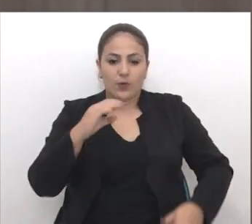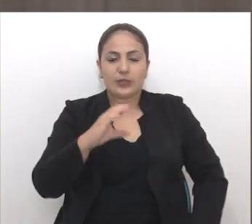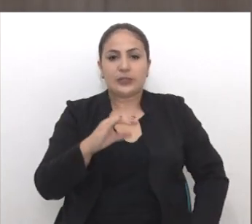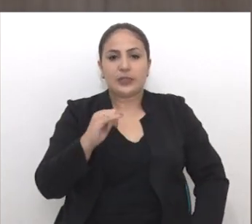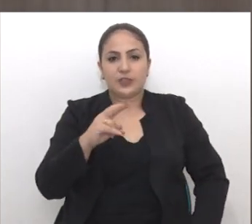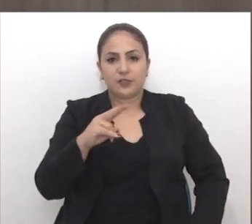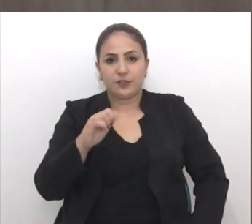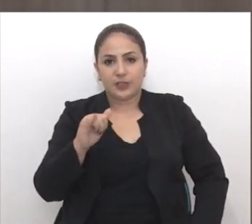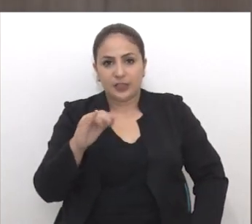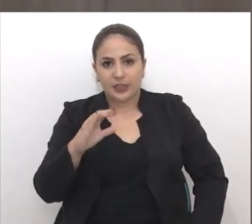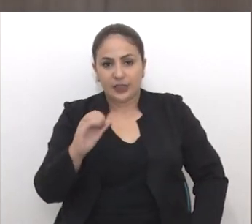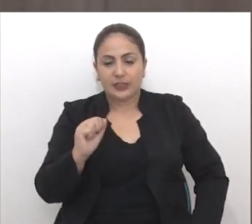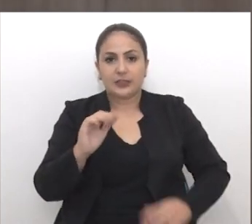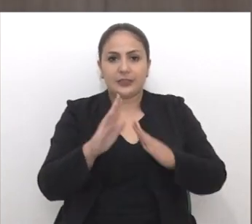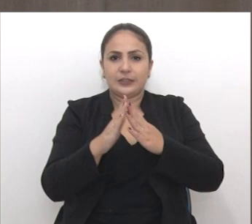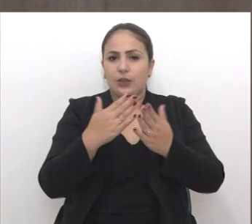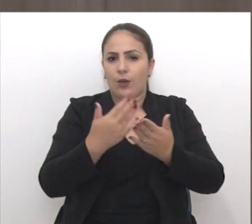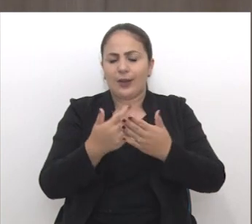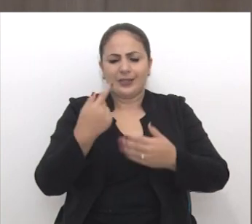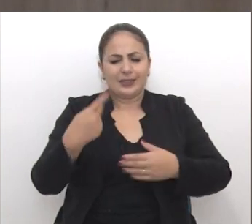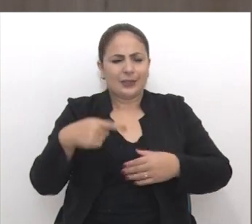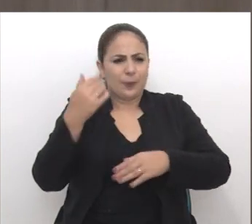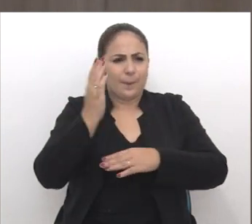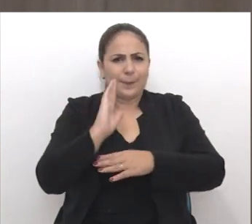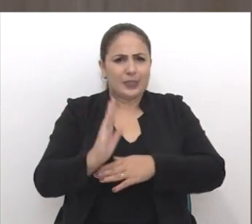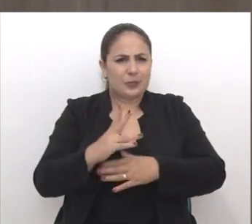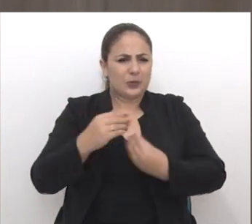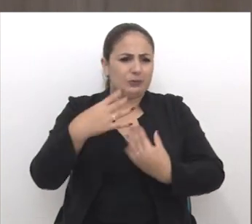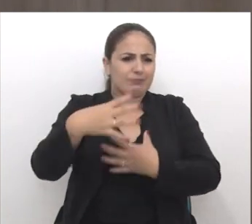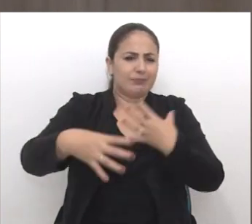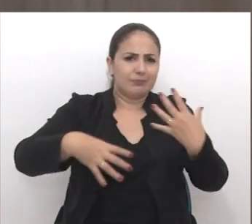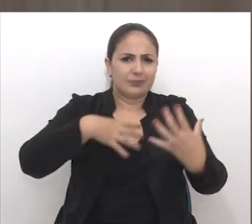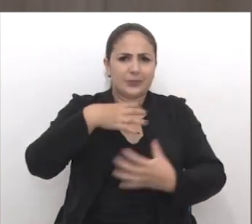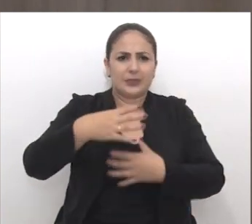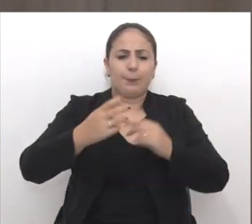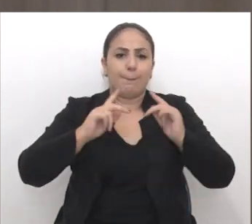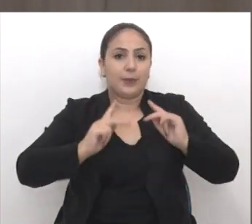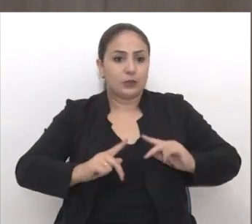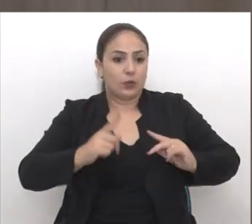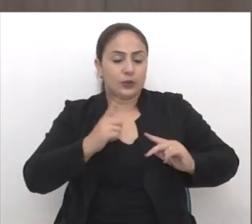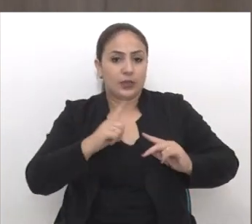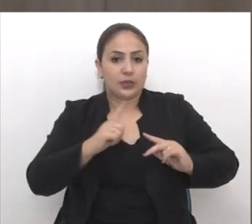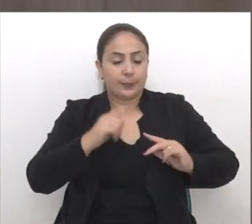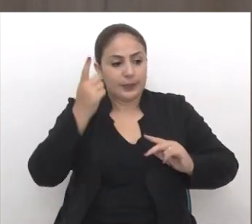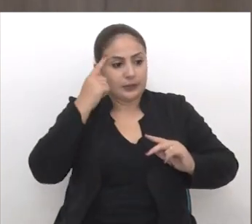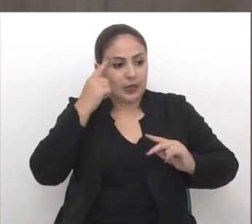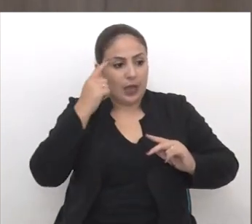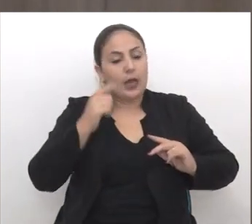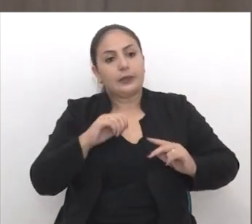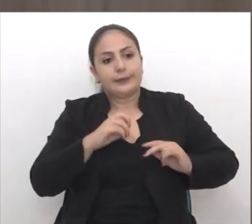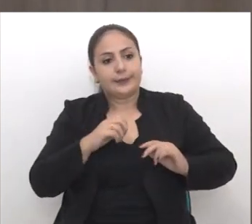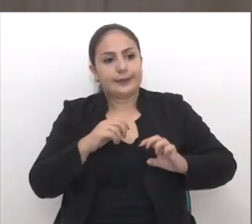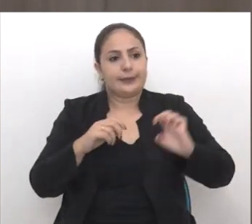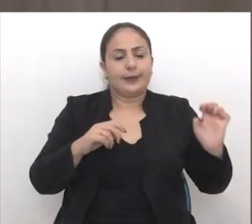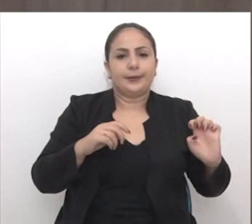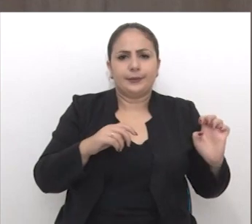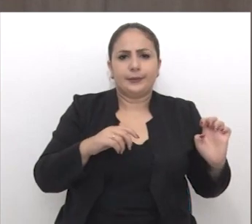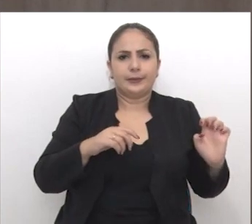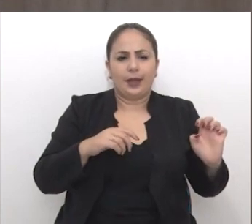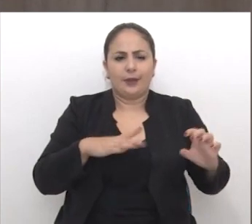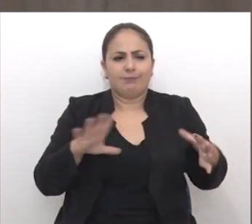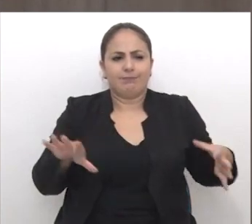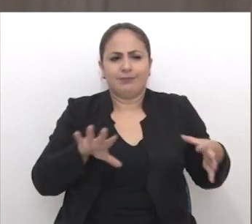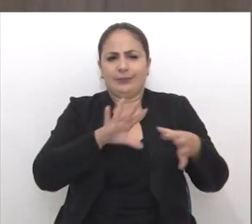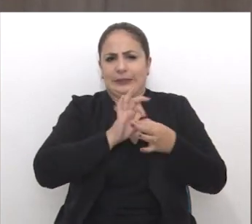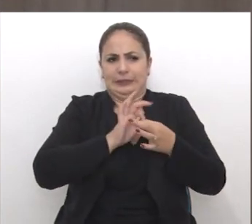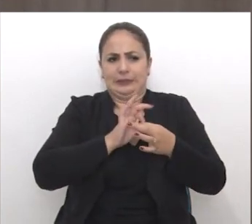escolas, que no Brasil é muito deturpada. Você pega o pessoal, tem a mentalidade mais voltada para a esquerda, costuma fazer